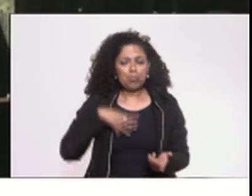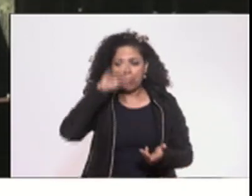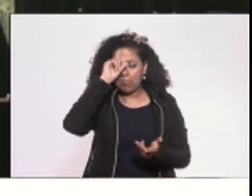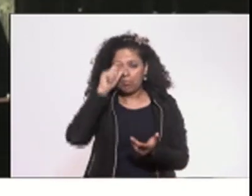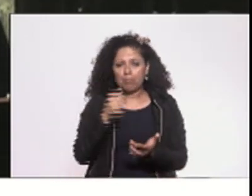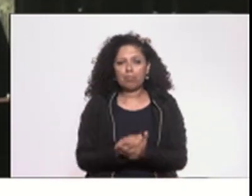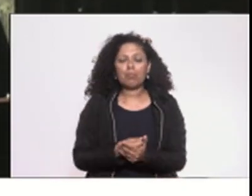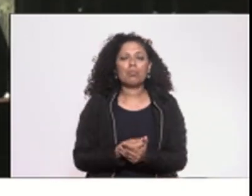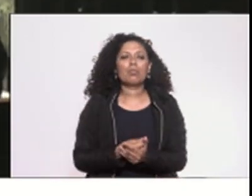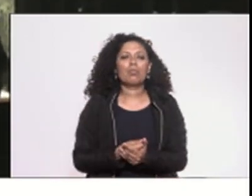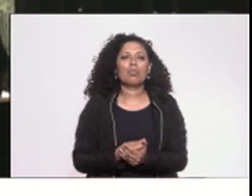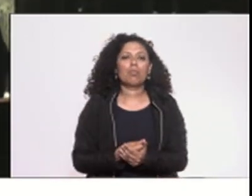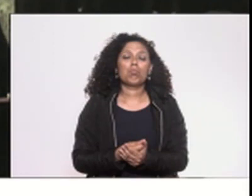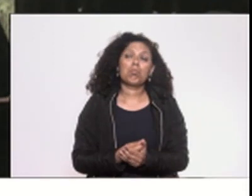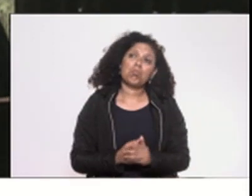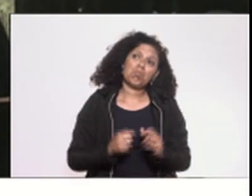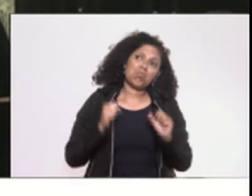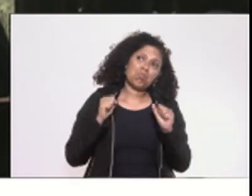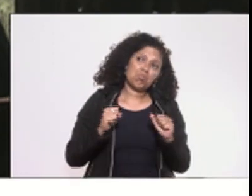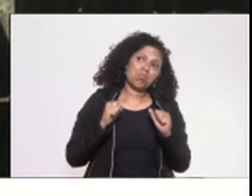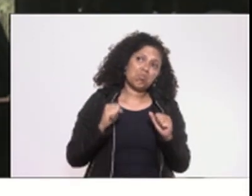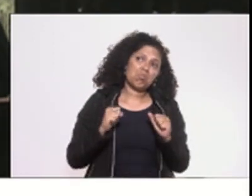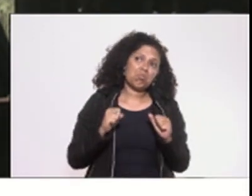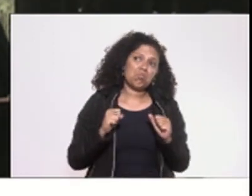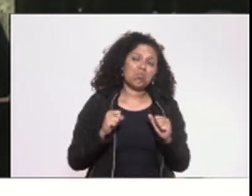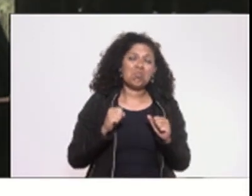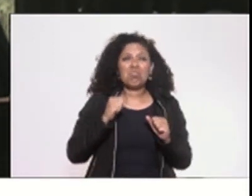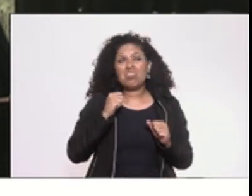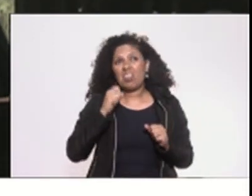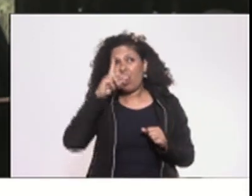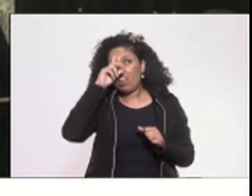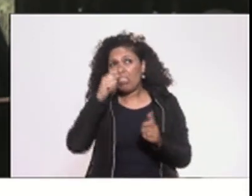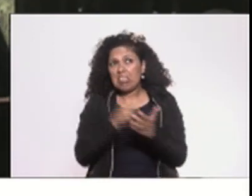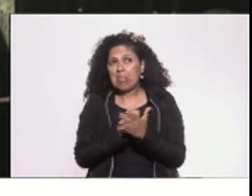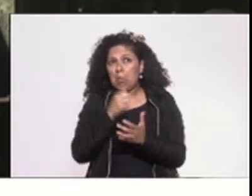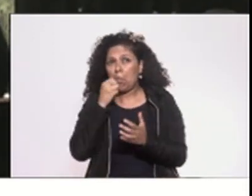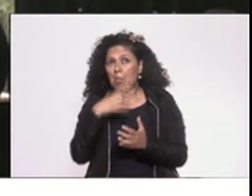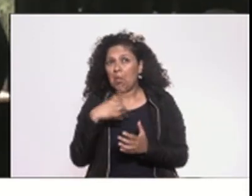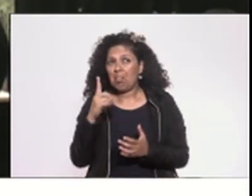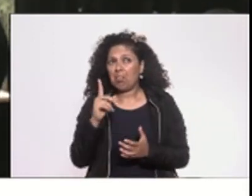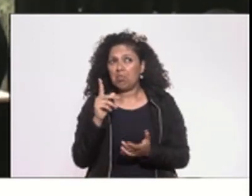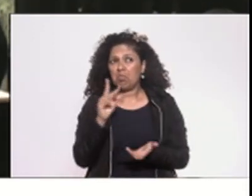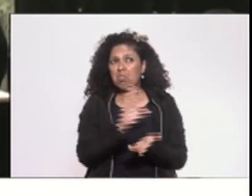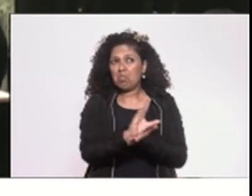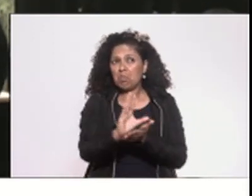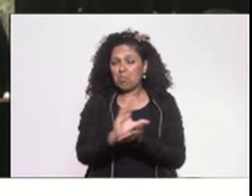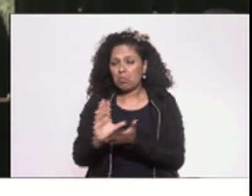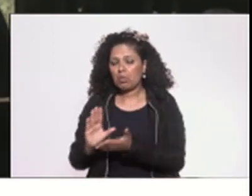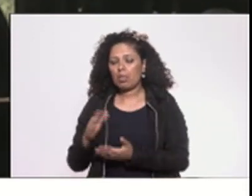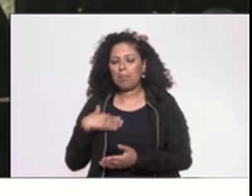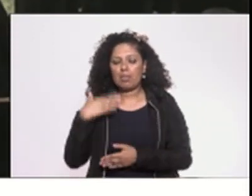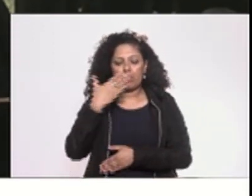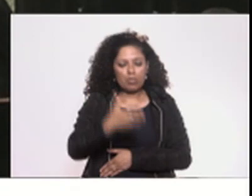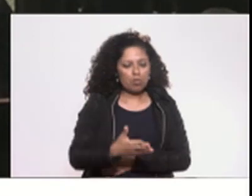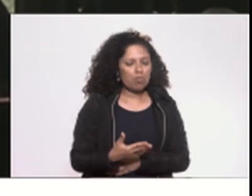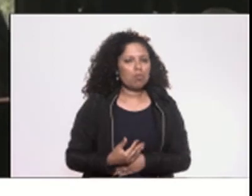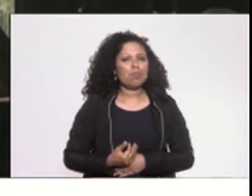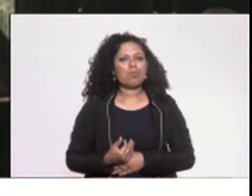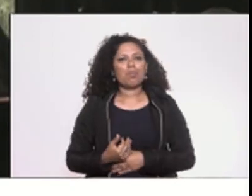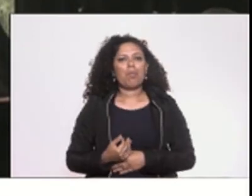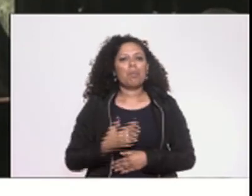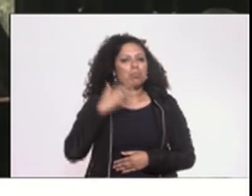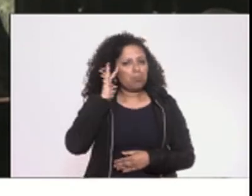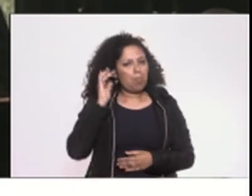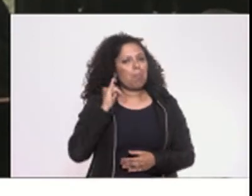decidi que talvez aquele negócio não fosse o melhor negócio para investir. E quando eu fui a campo, por isso que eu coloco a importância